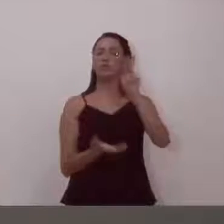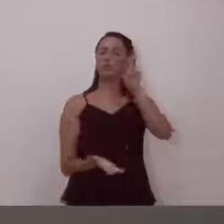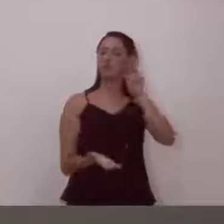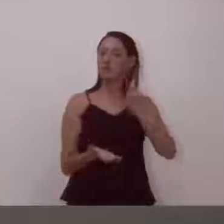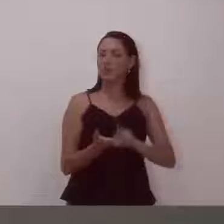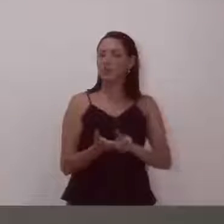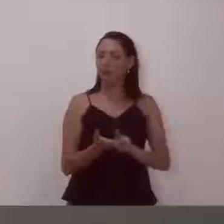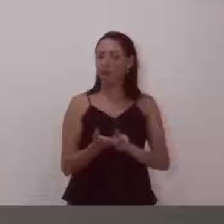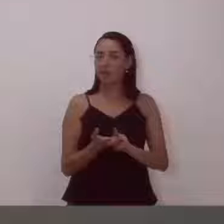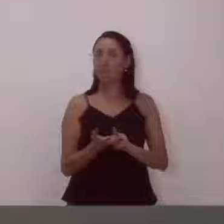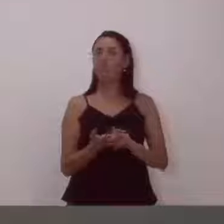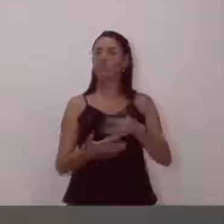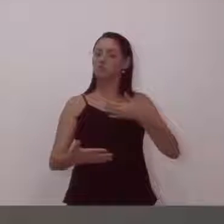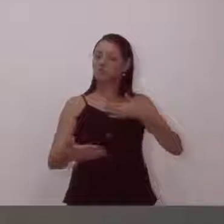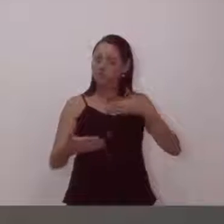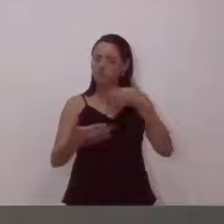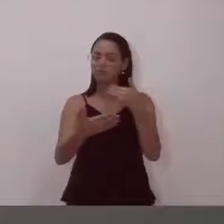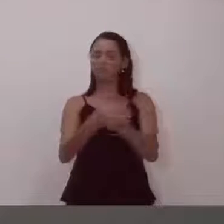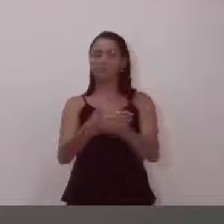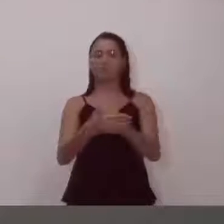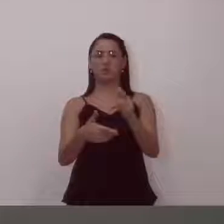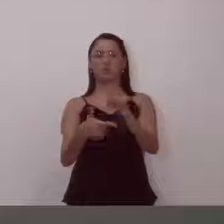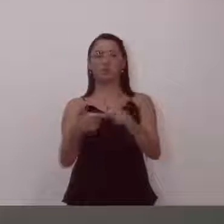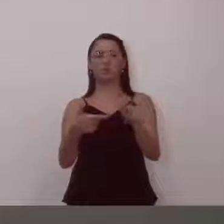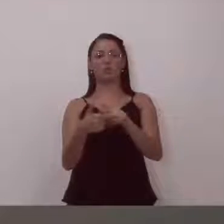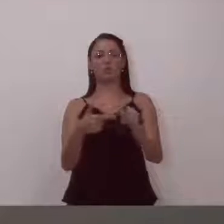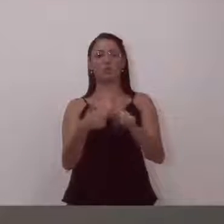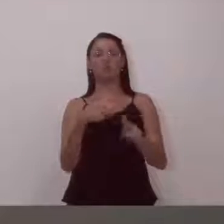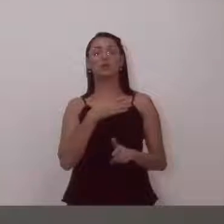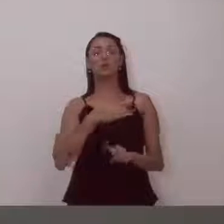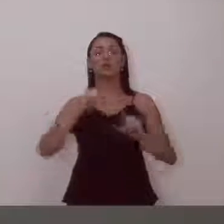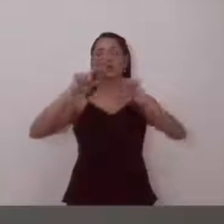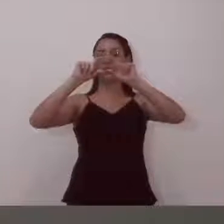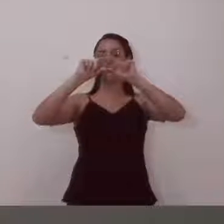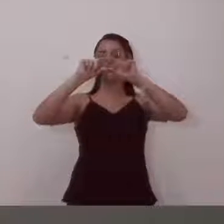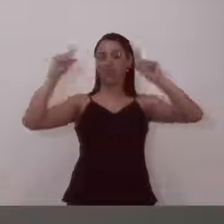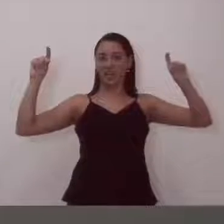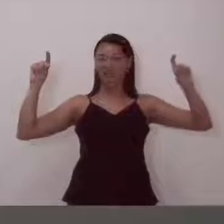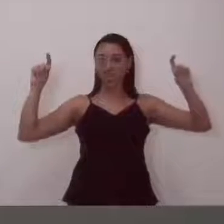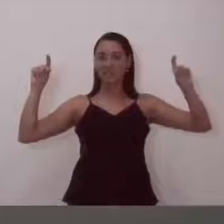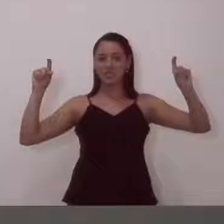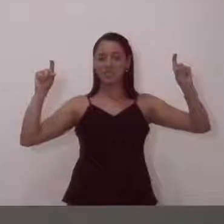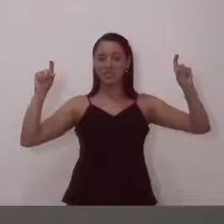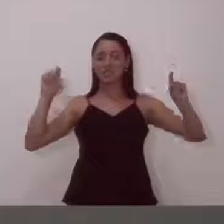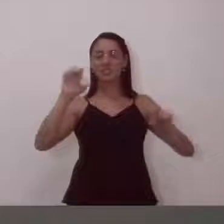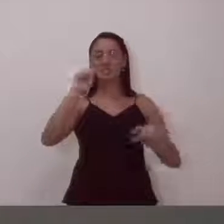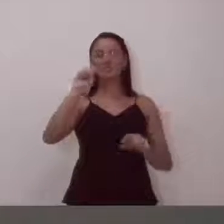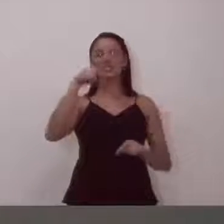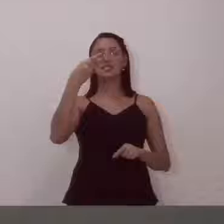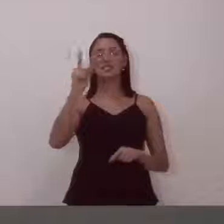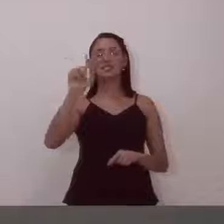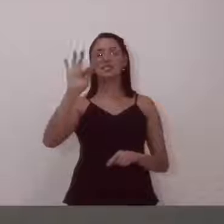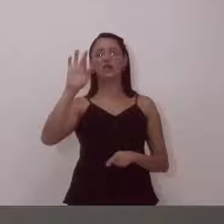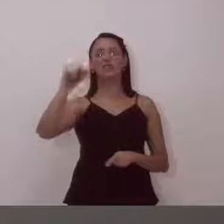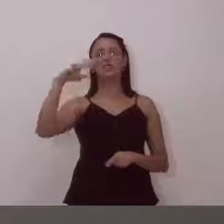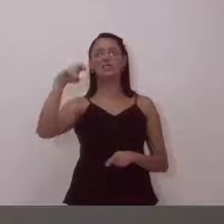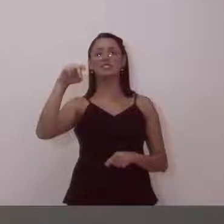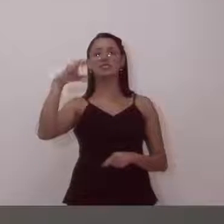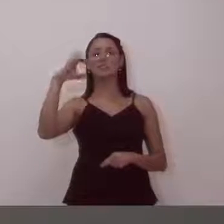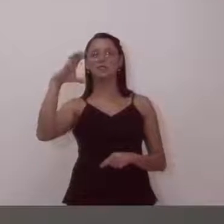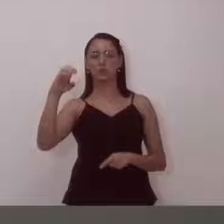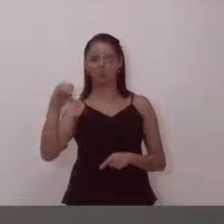verdade, como no enfrentamento das situações. Não é? Eu gosto muito de uma frase de São Francisco de Assis, né? E ele falava